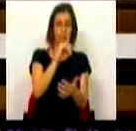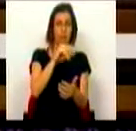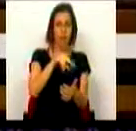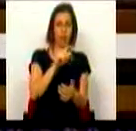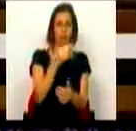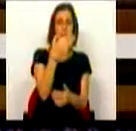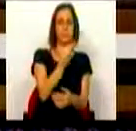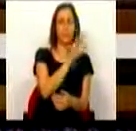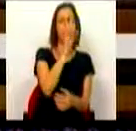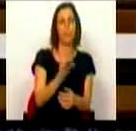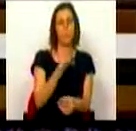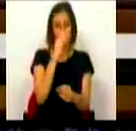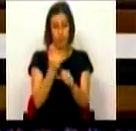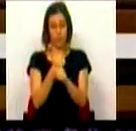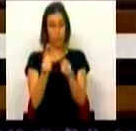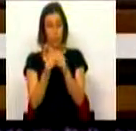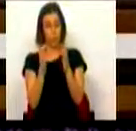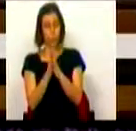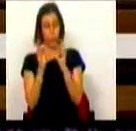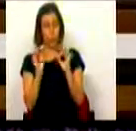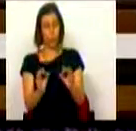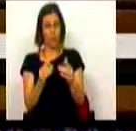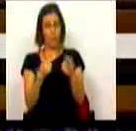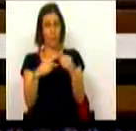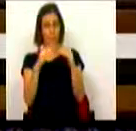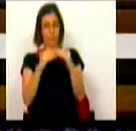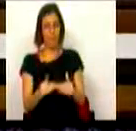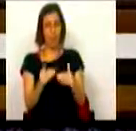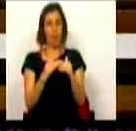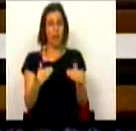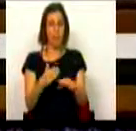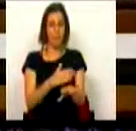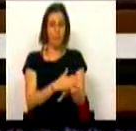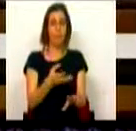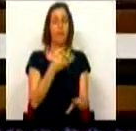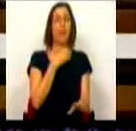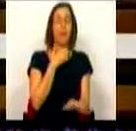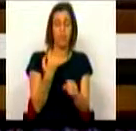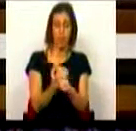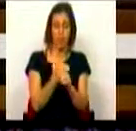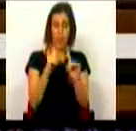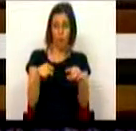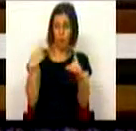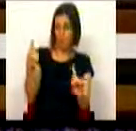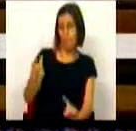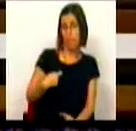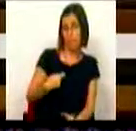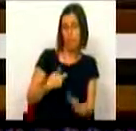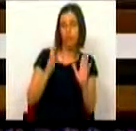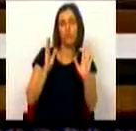7%. E se o emprego total está ainda abaixo dos níveis pré-crise, o emprego por conta de outrem está